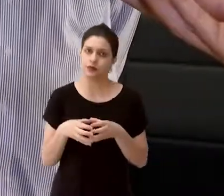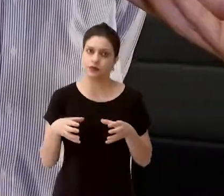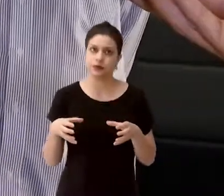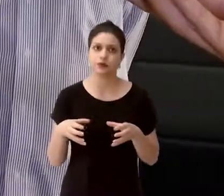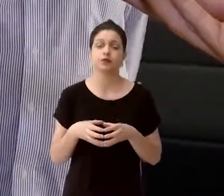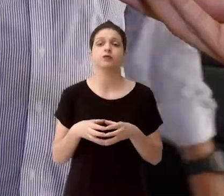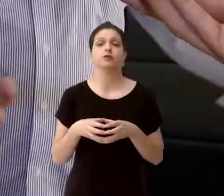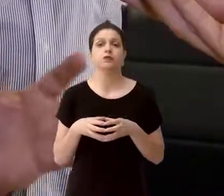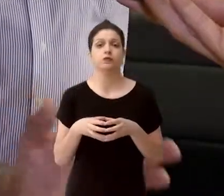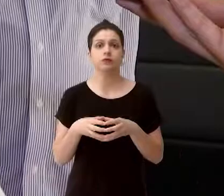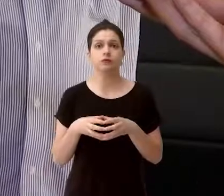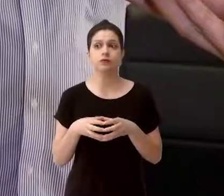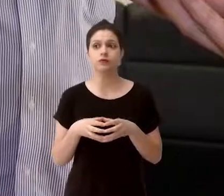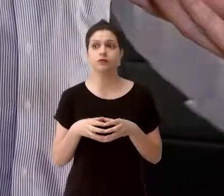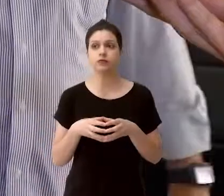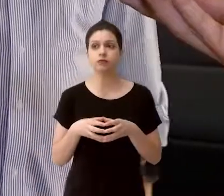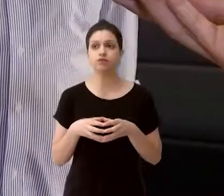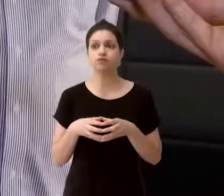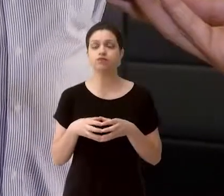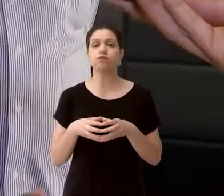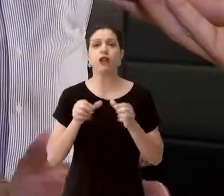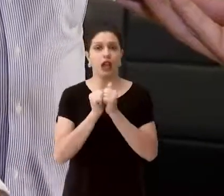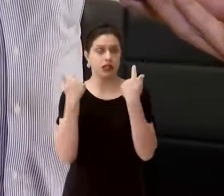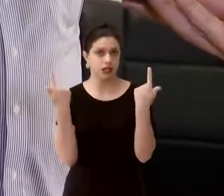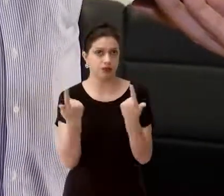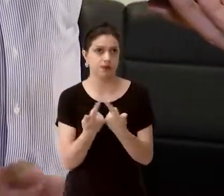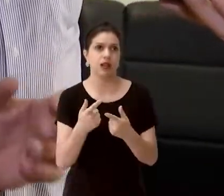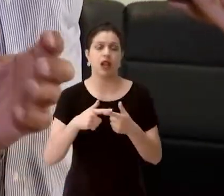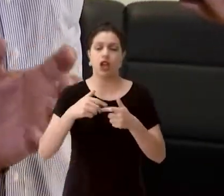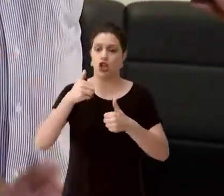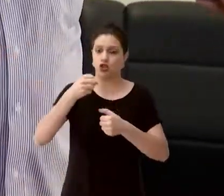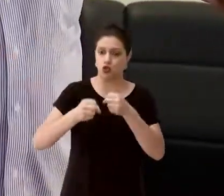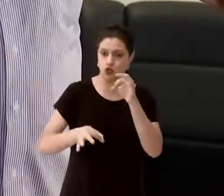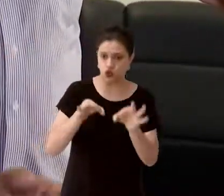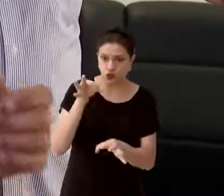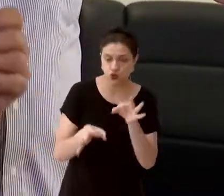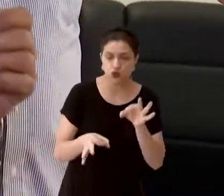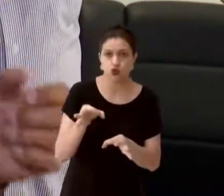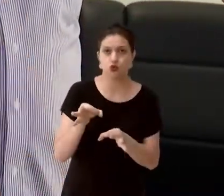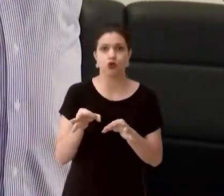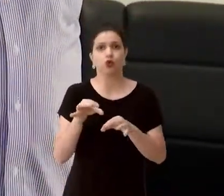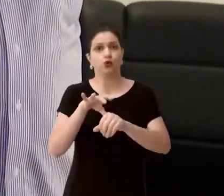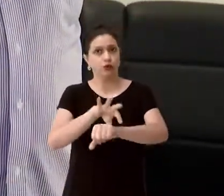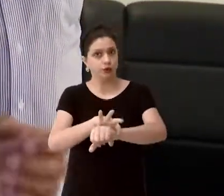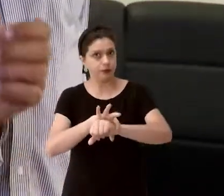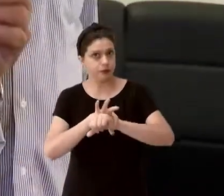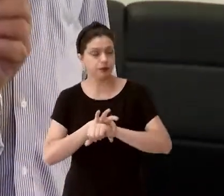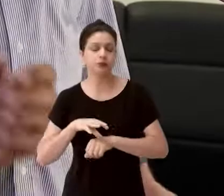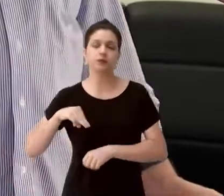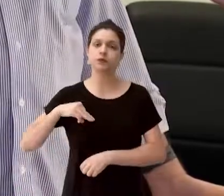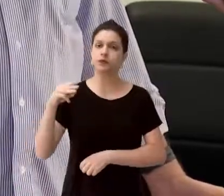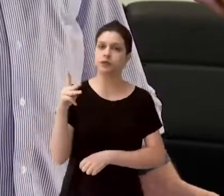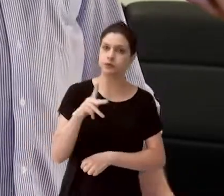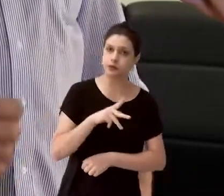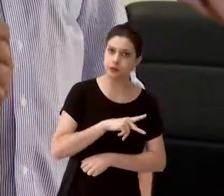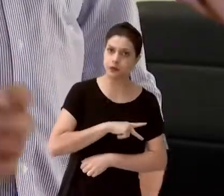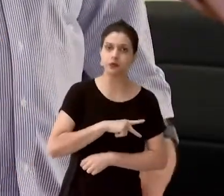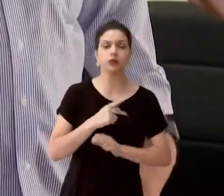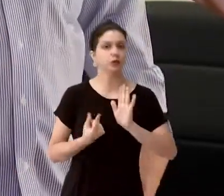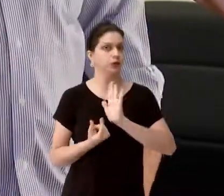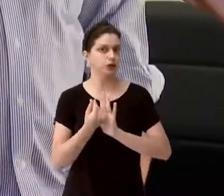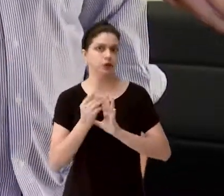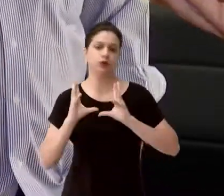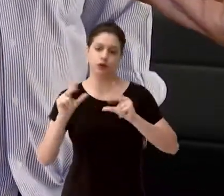diálogo permanente com os poderes constituídos, Assembleia, Judiciário, Tribunal de Contas,